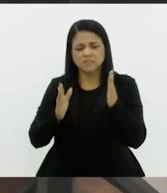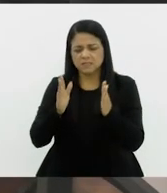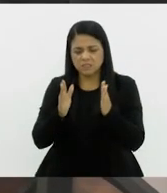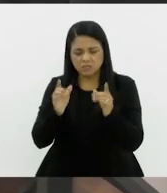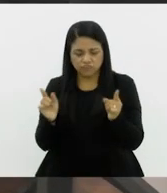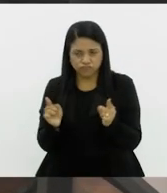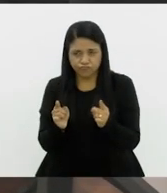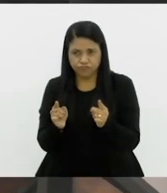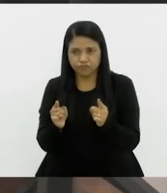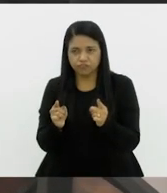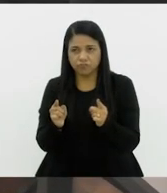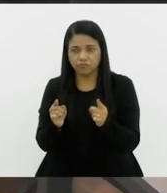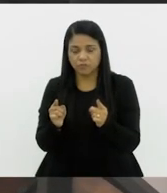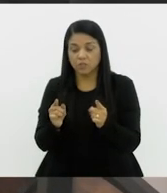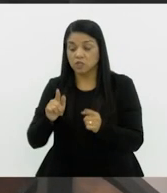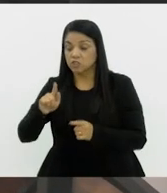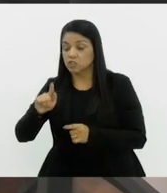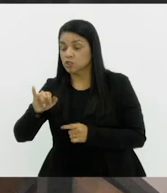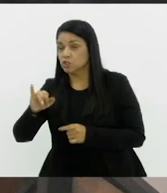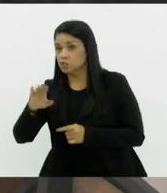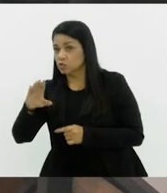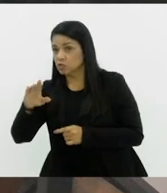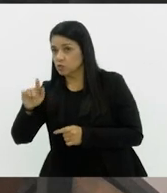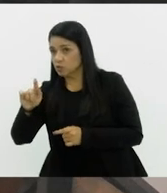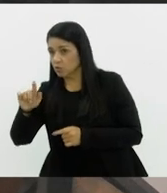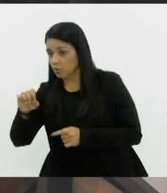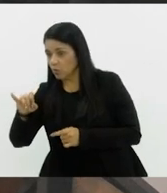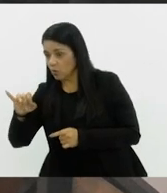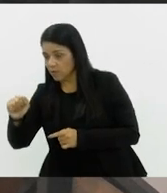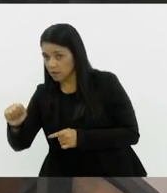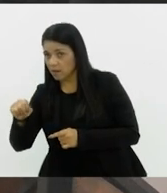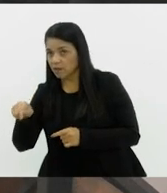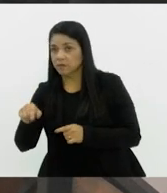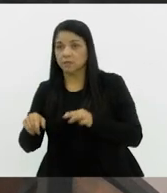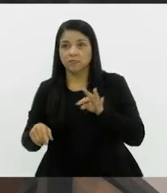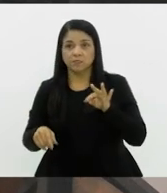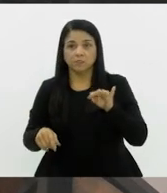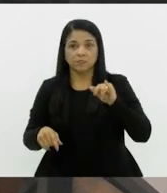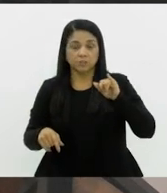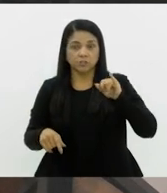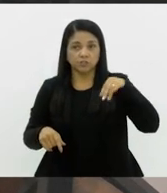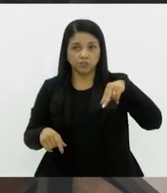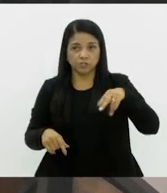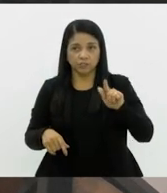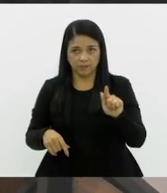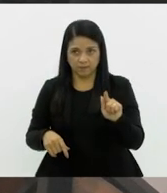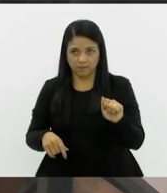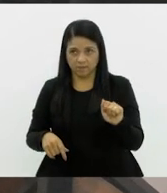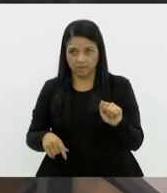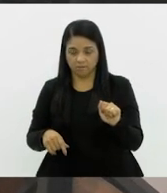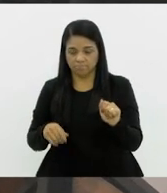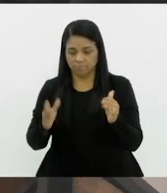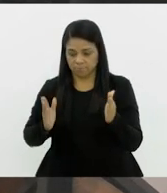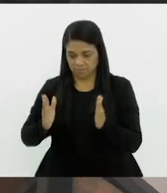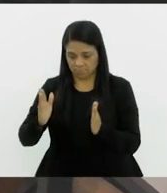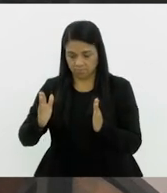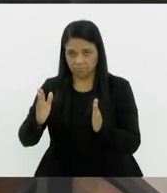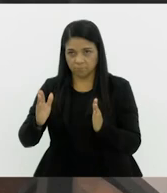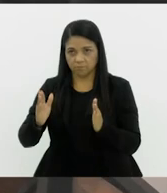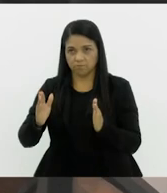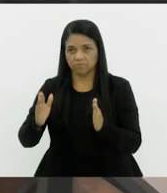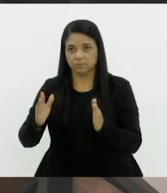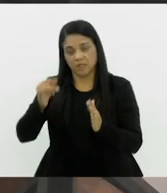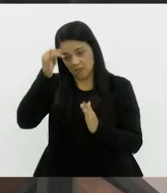sugere eliminação entre Jigoia e... E Tinga é o nome da posição que fecha esse